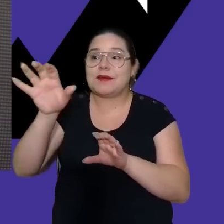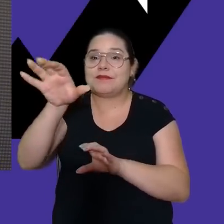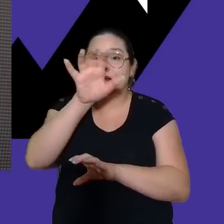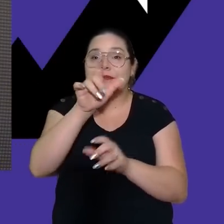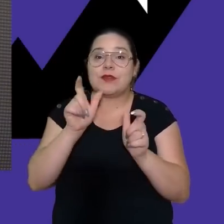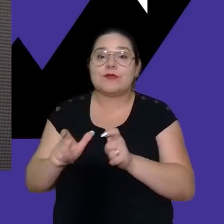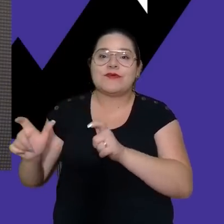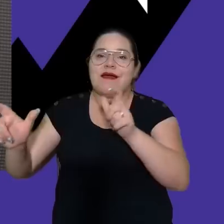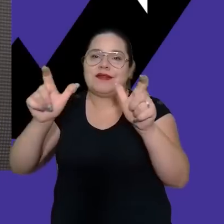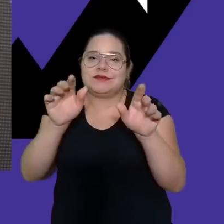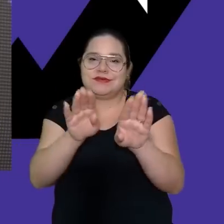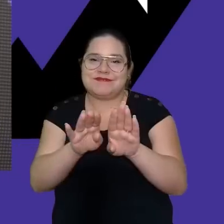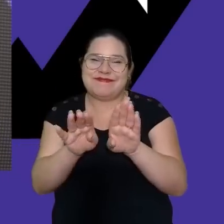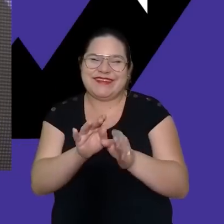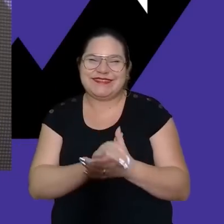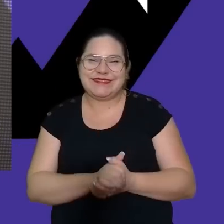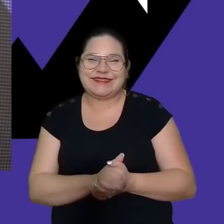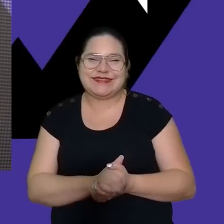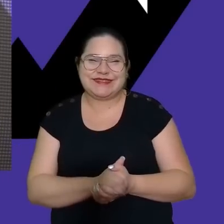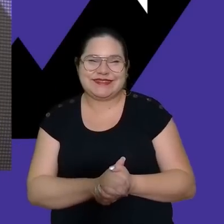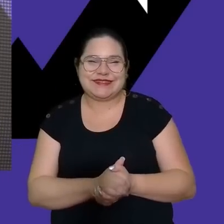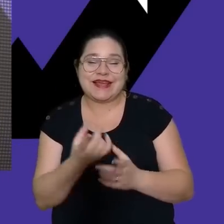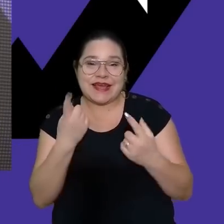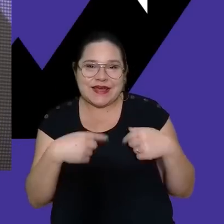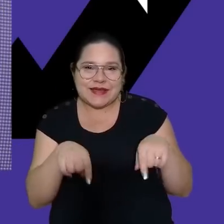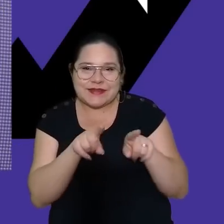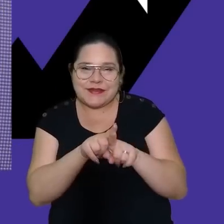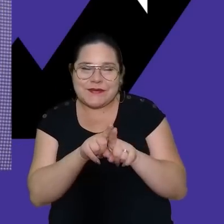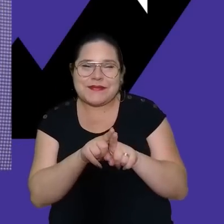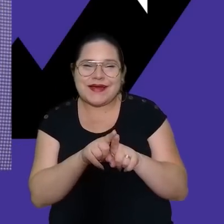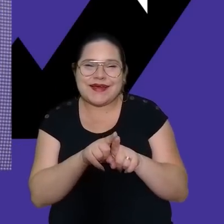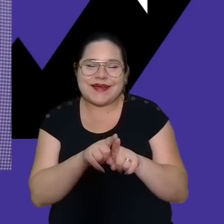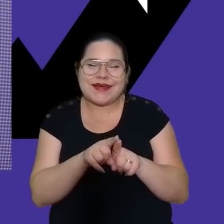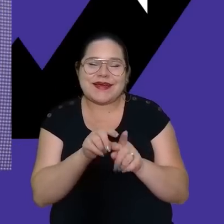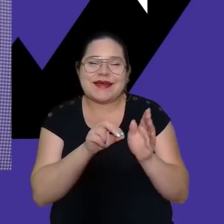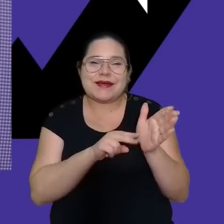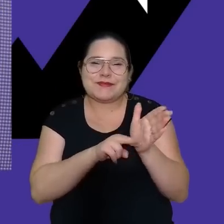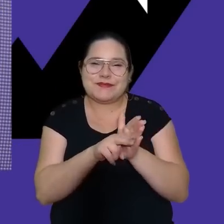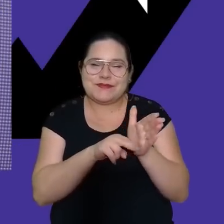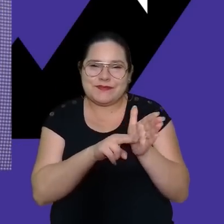Bom, quer retomar aí o seu raciocínio sobre os biocombustíveis?